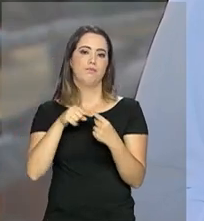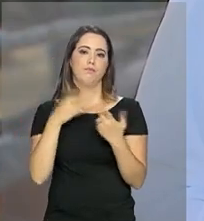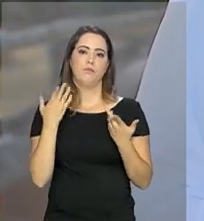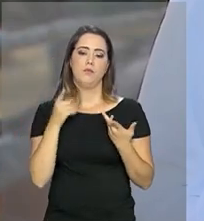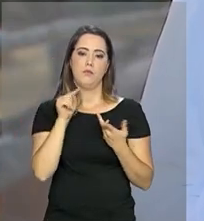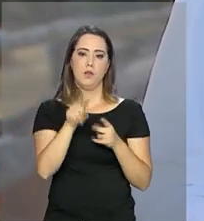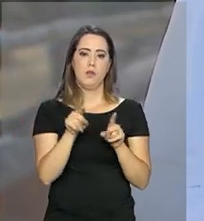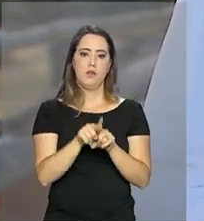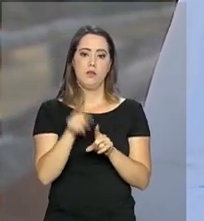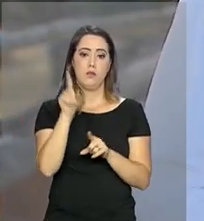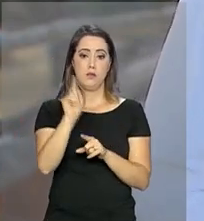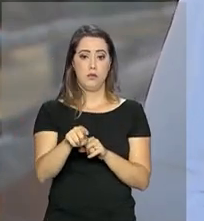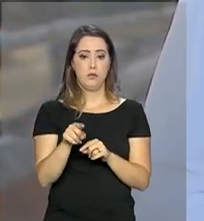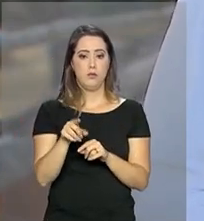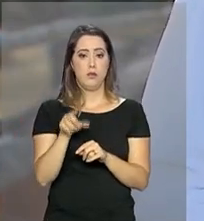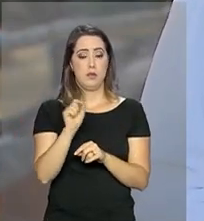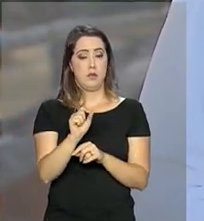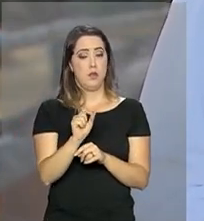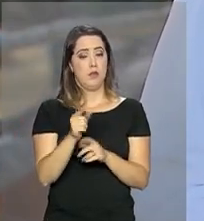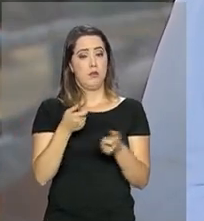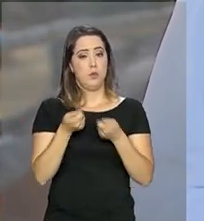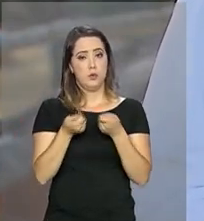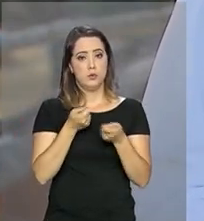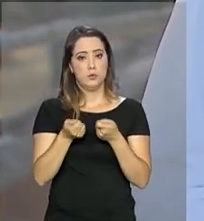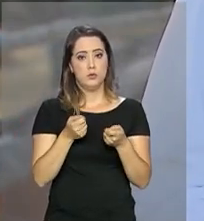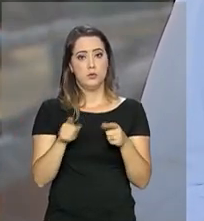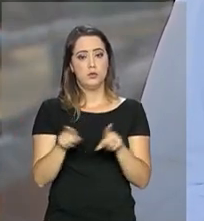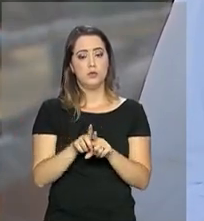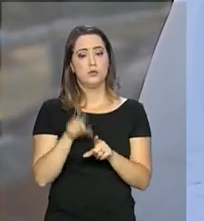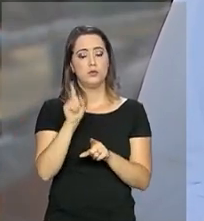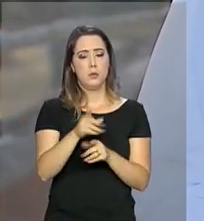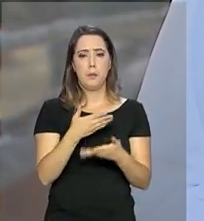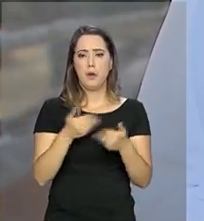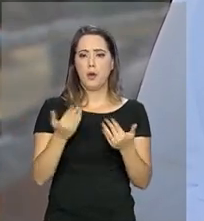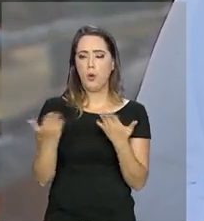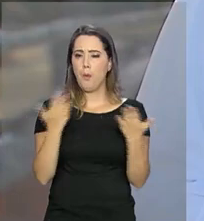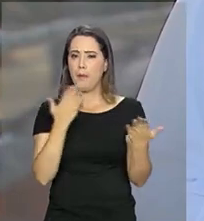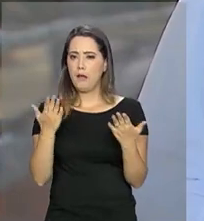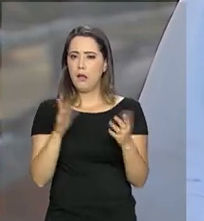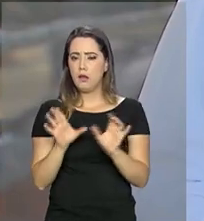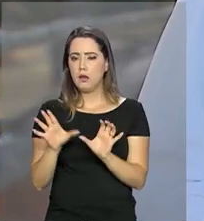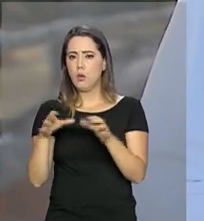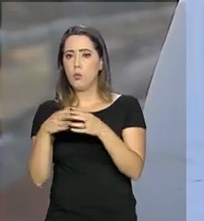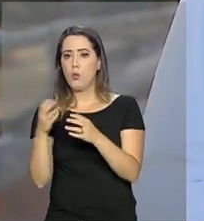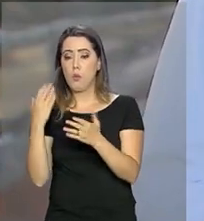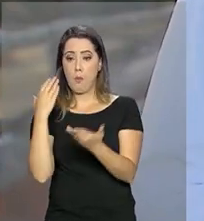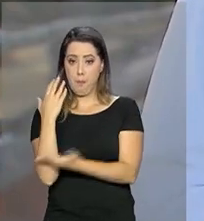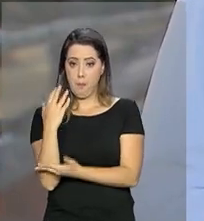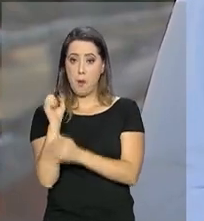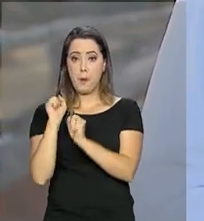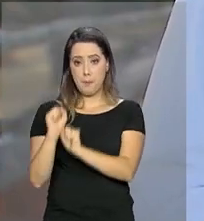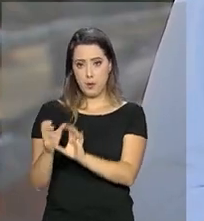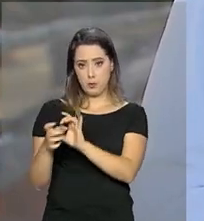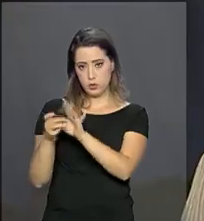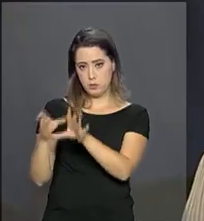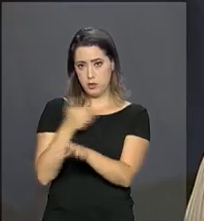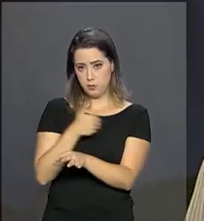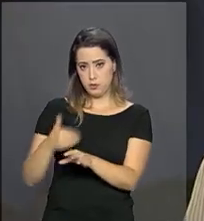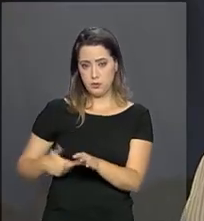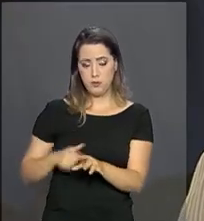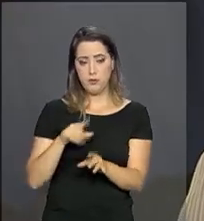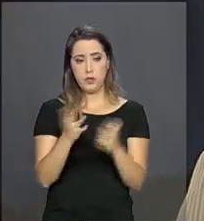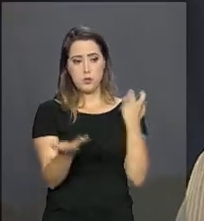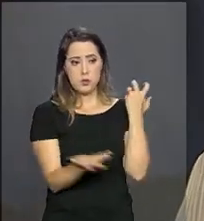monitoramento ainda vai permitir uma melhor distinção entre o desmatamento legal eo ilegal no país o